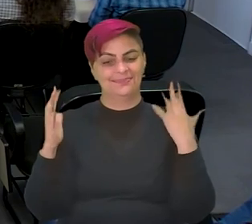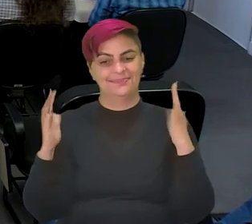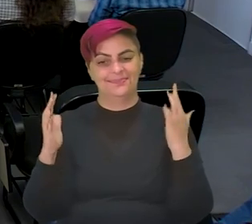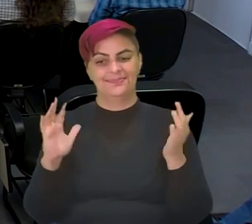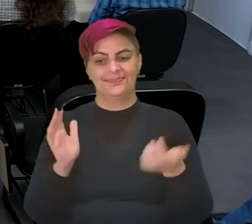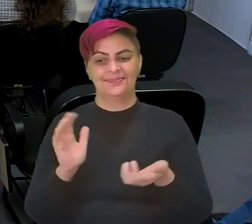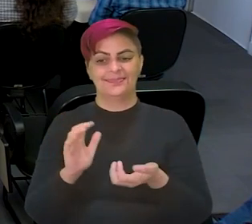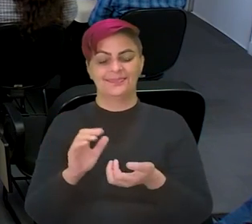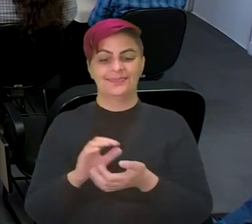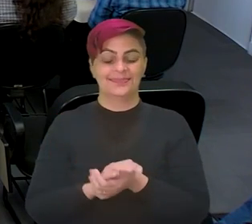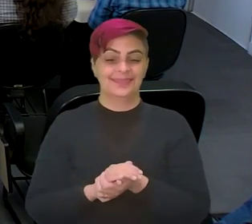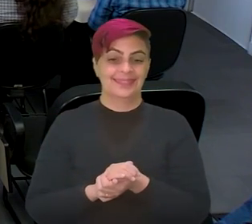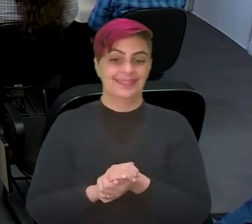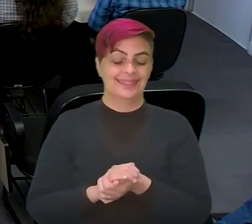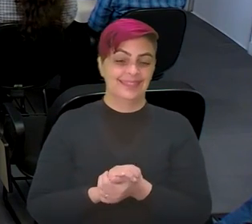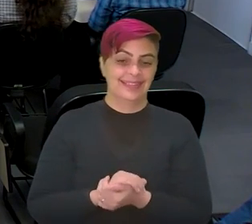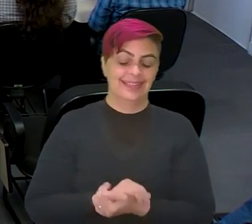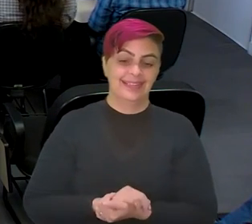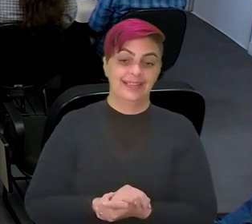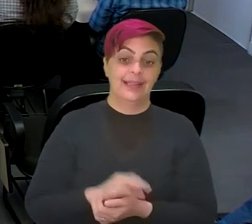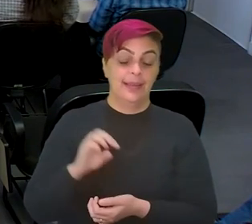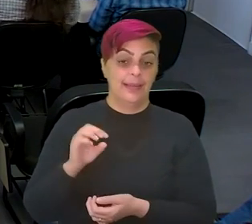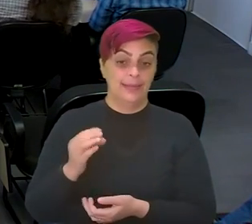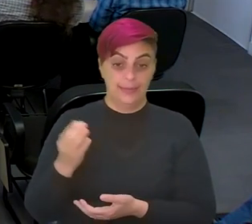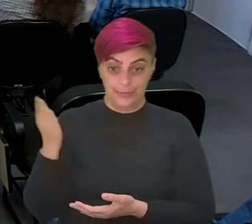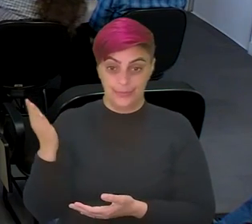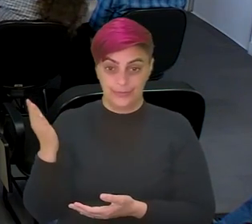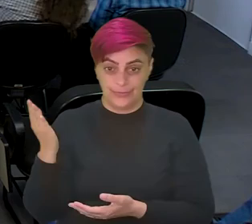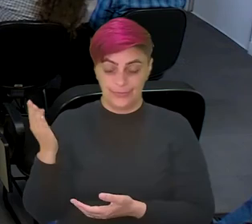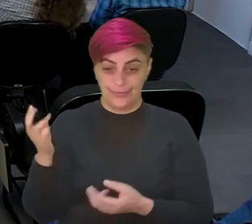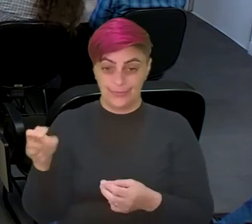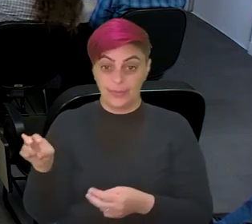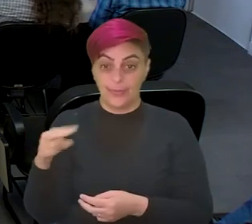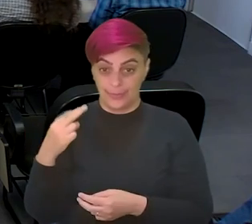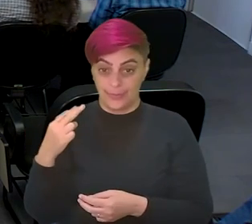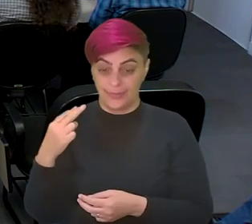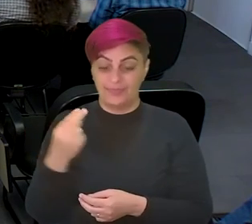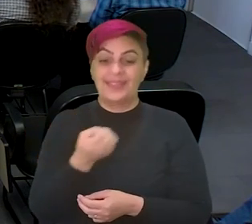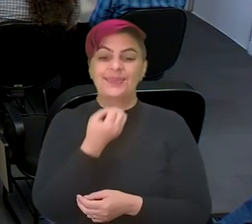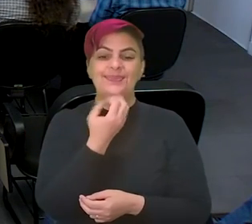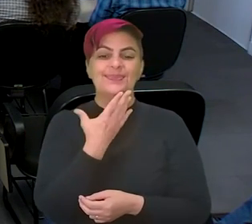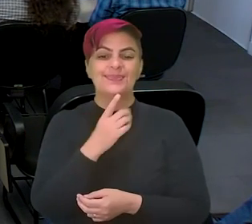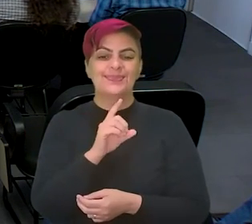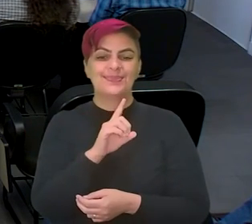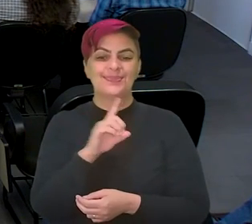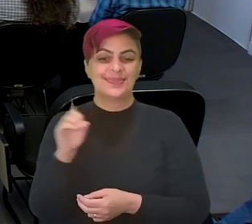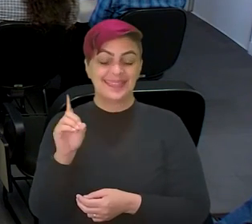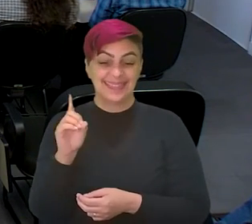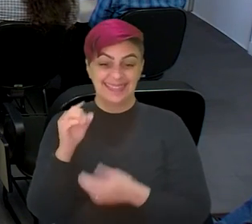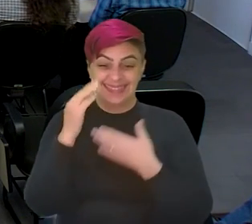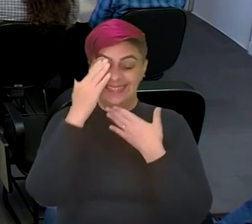Jefferson. Eu não sei como que eu fico, tô meio com... Marisa, você tá me vendo? Sim. Bom dia.